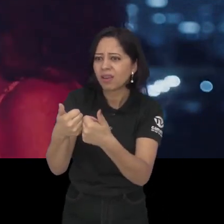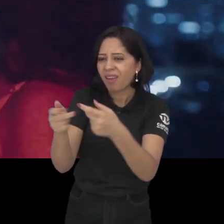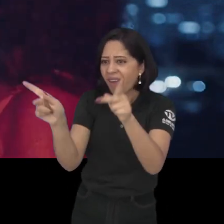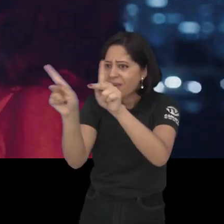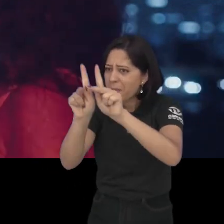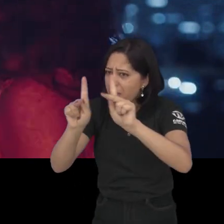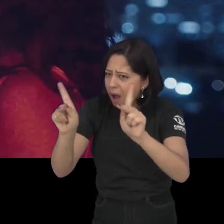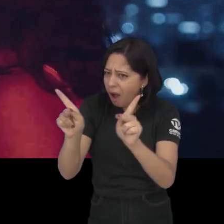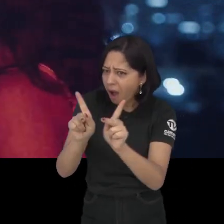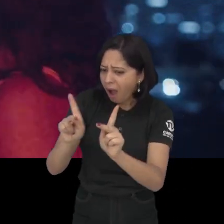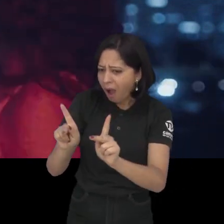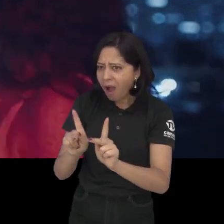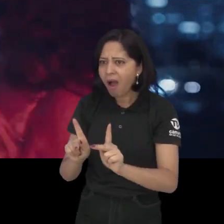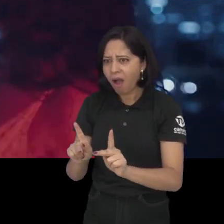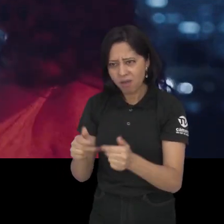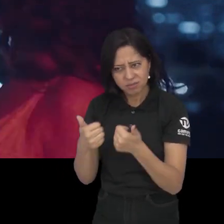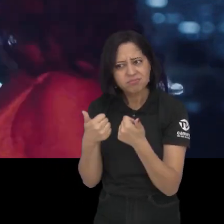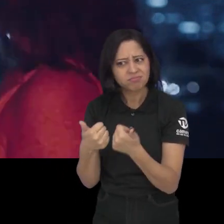em